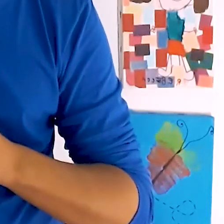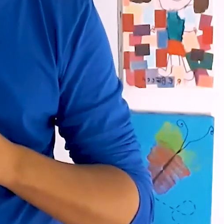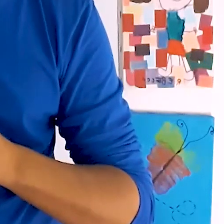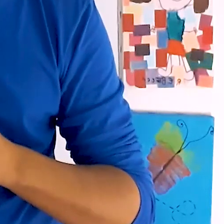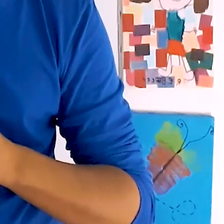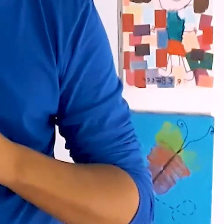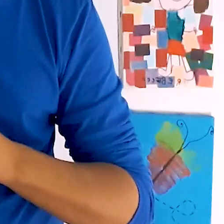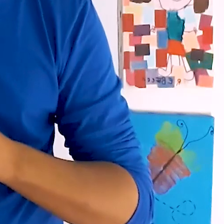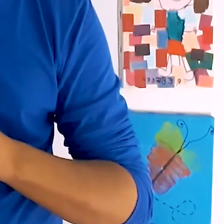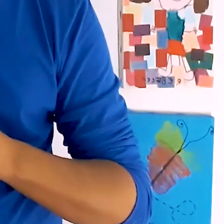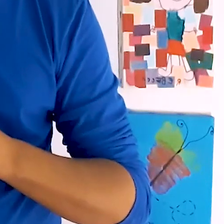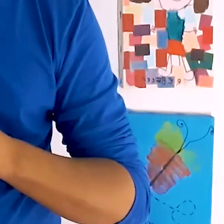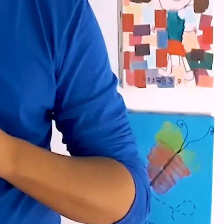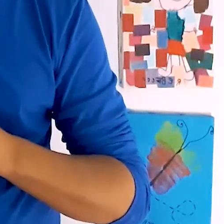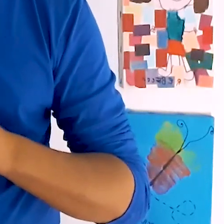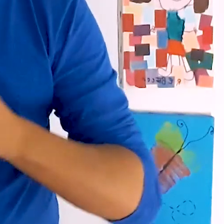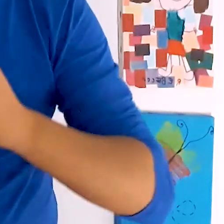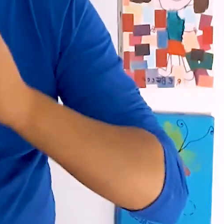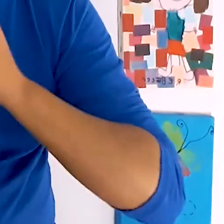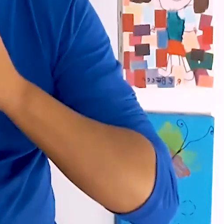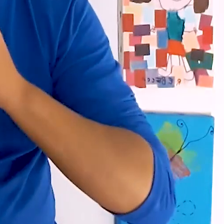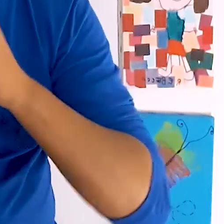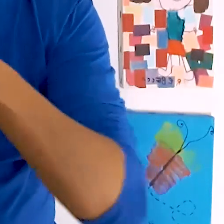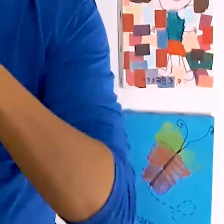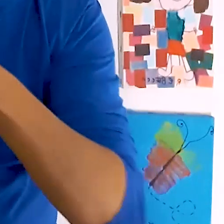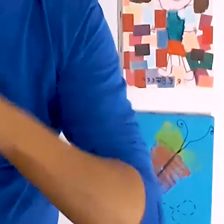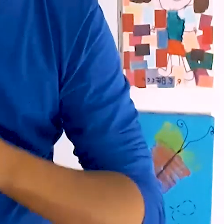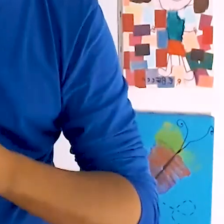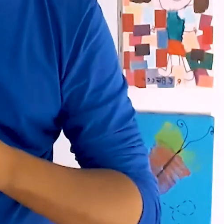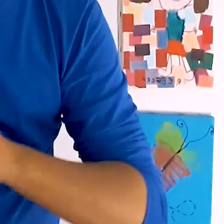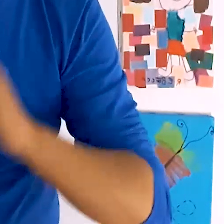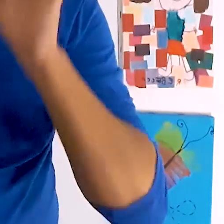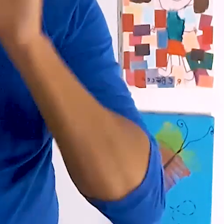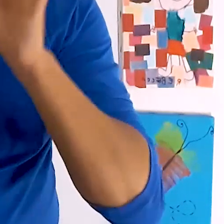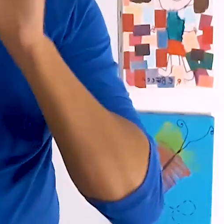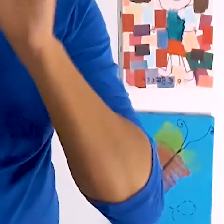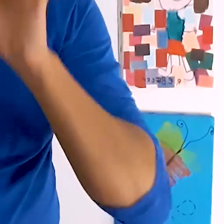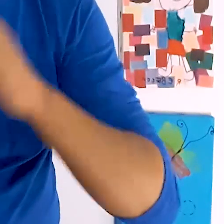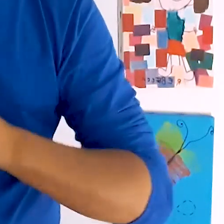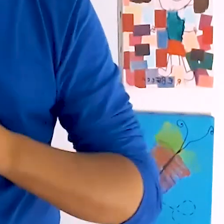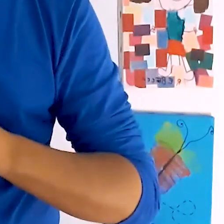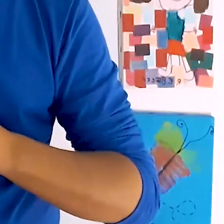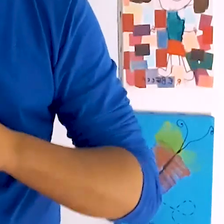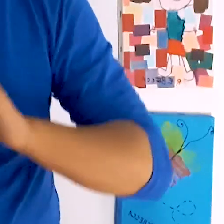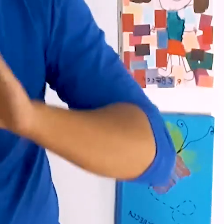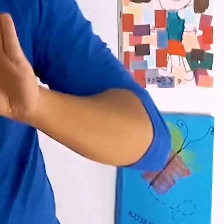Conhece? Bem legal.